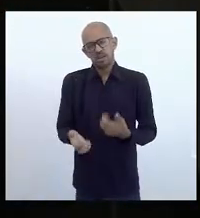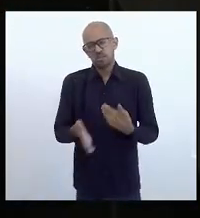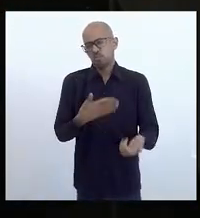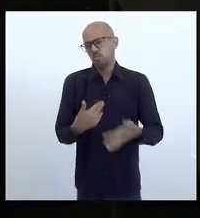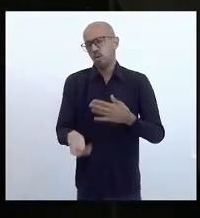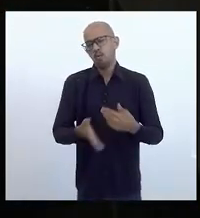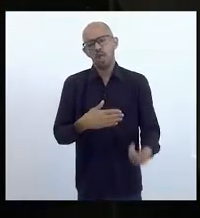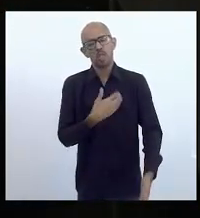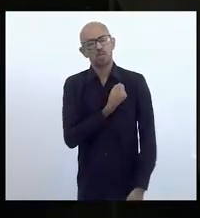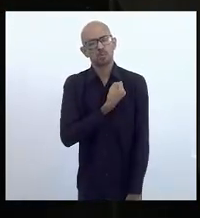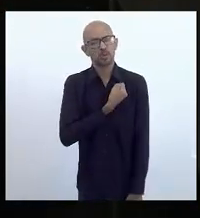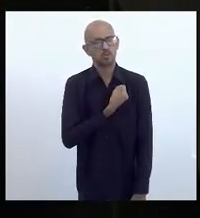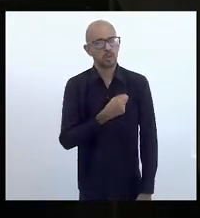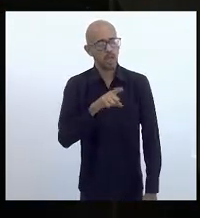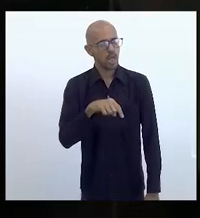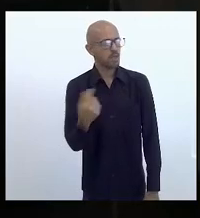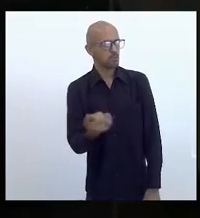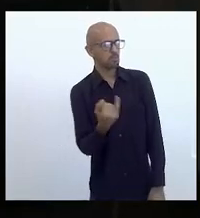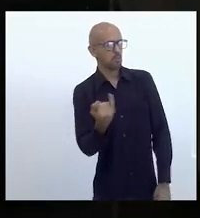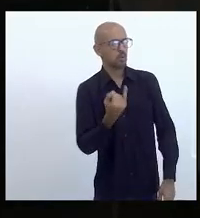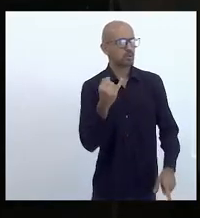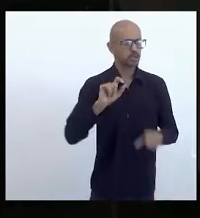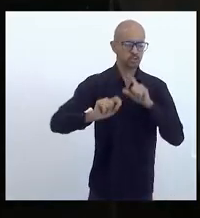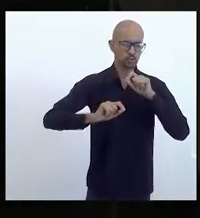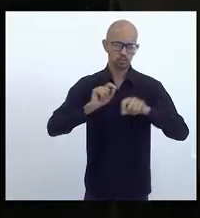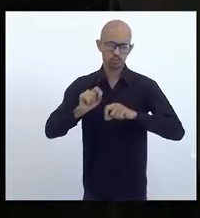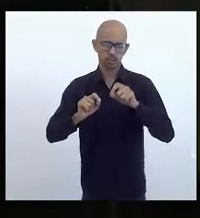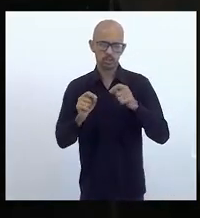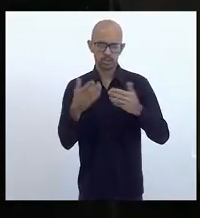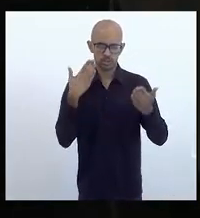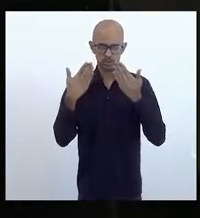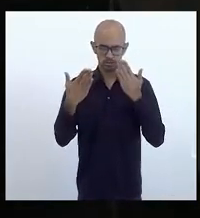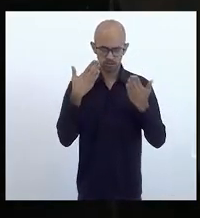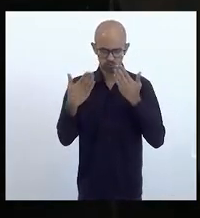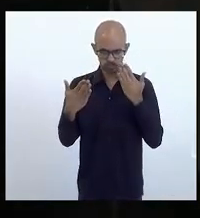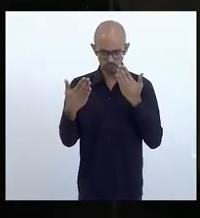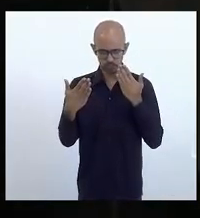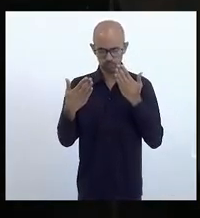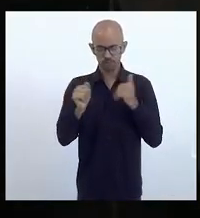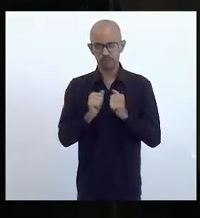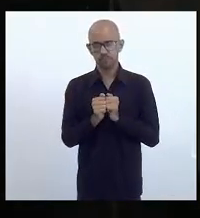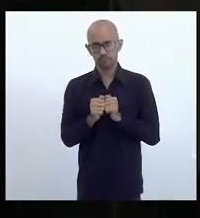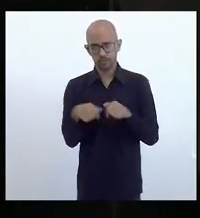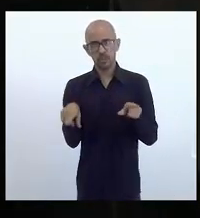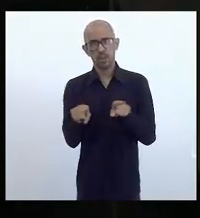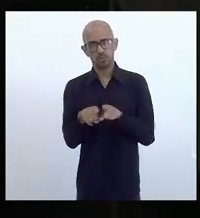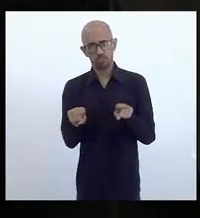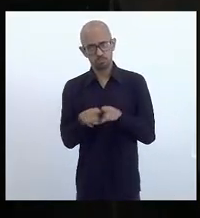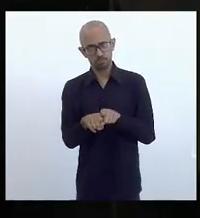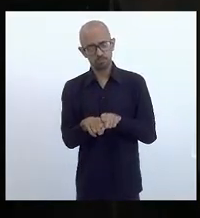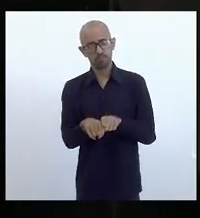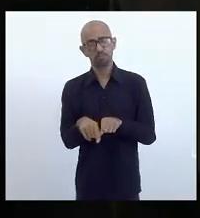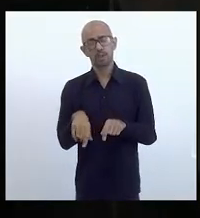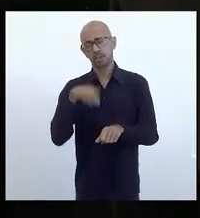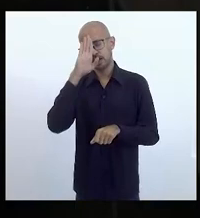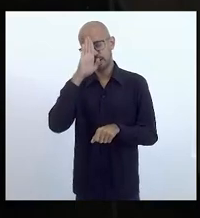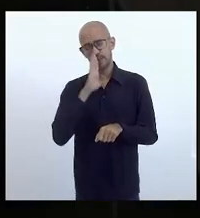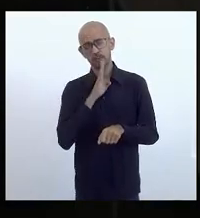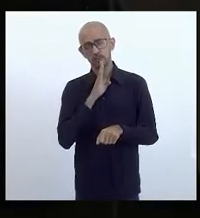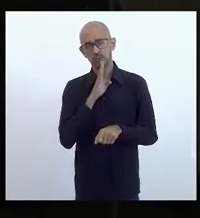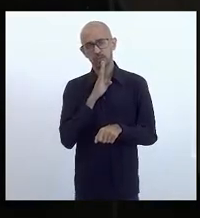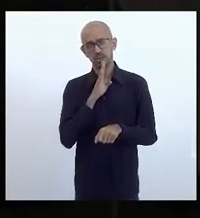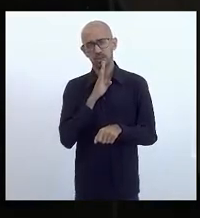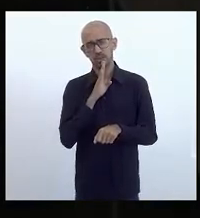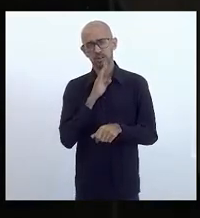ou seja, é muito importante, fazendo aqui a devida analogia, que também no caso da concessão de isenções tributárias, num